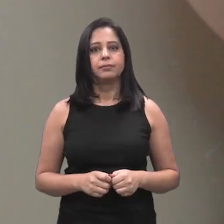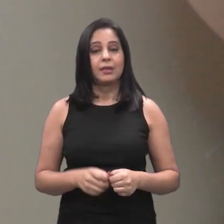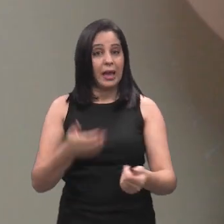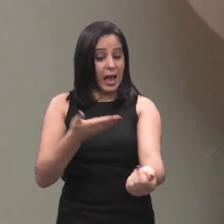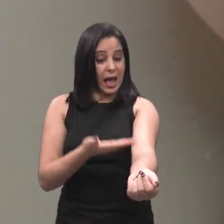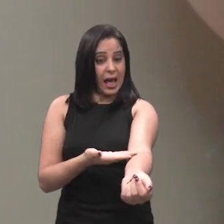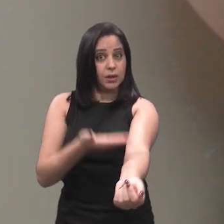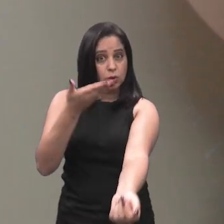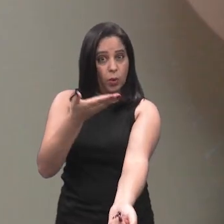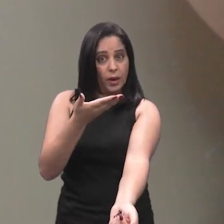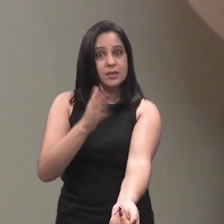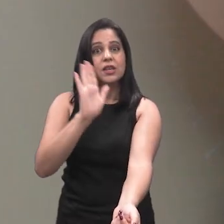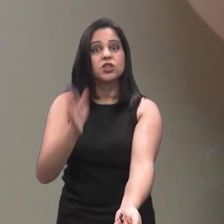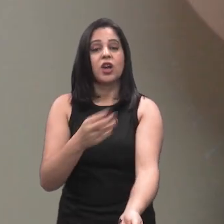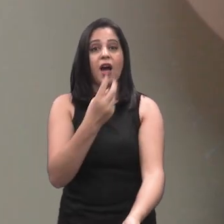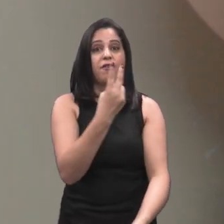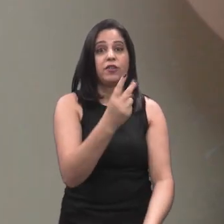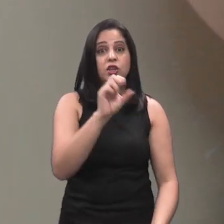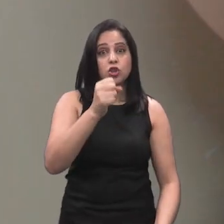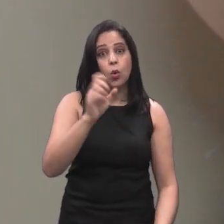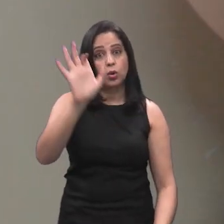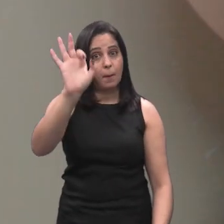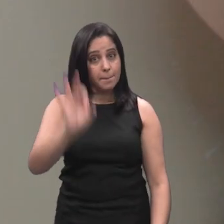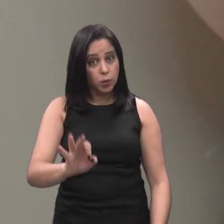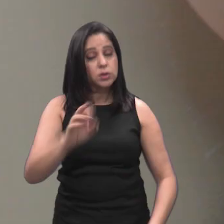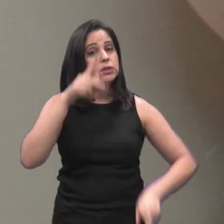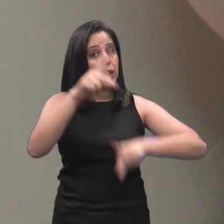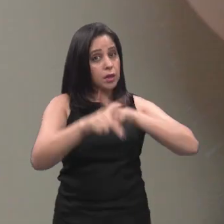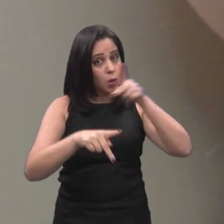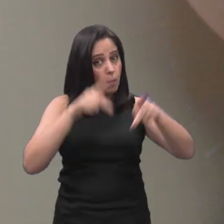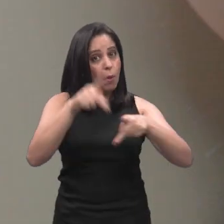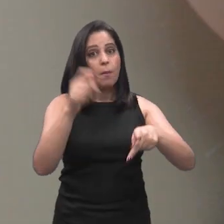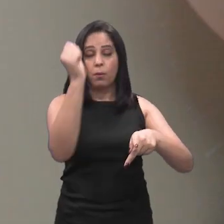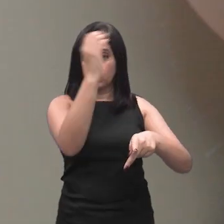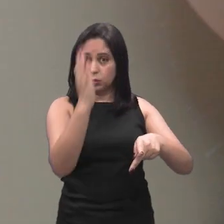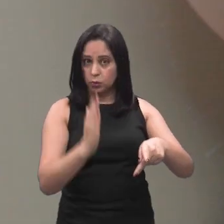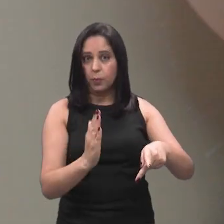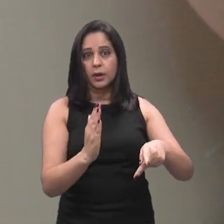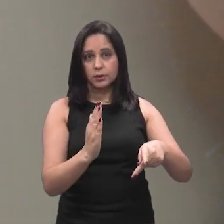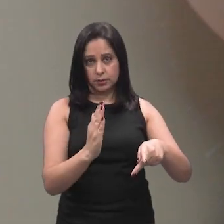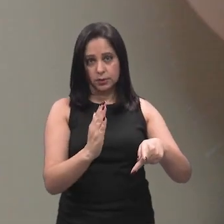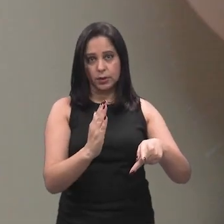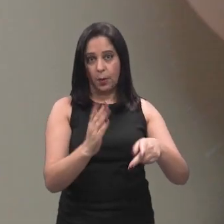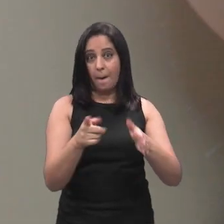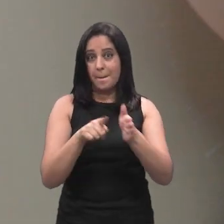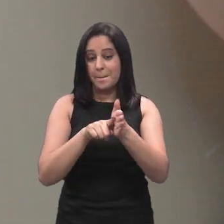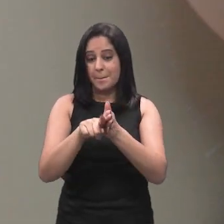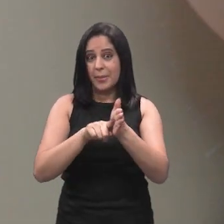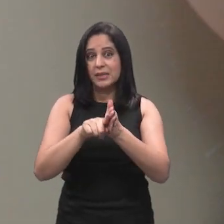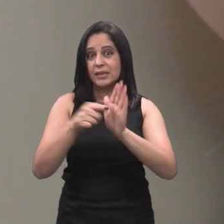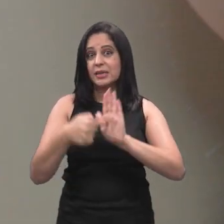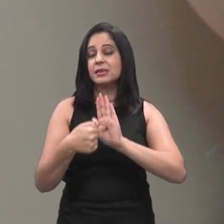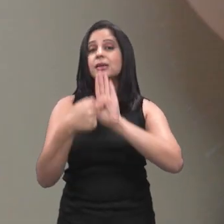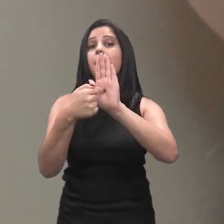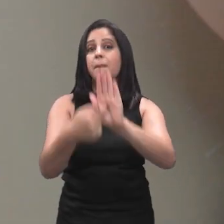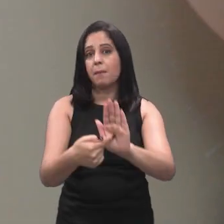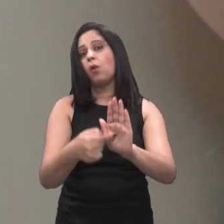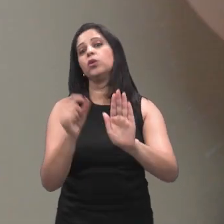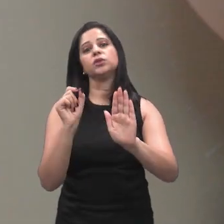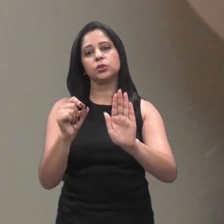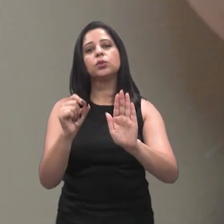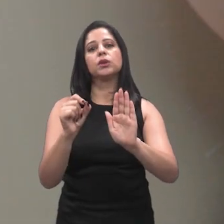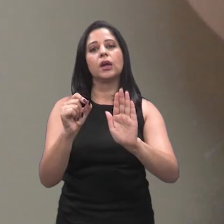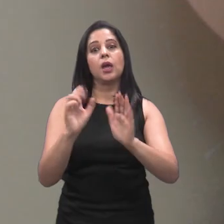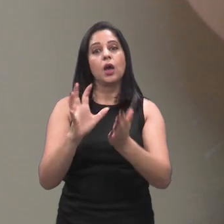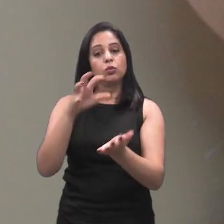quase 28% da população brasileira, segundo dados divulgados pela Vigilância de Fatores de Risco e Proteção